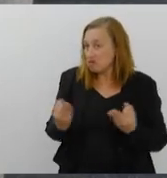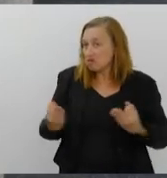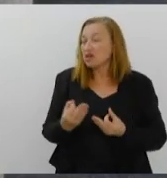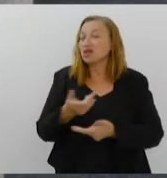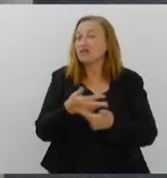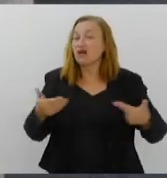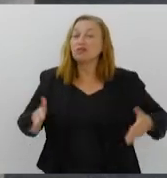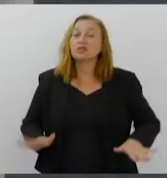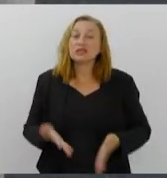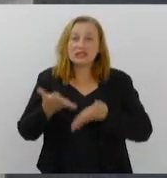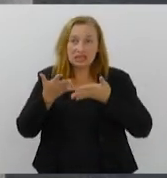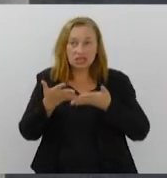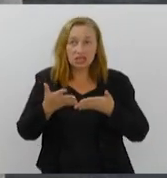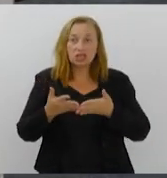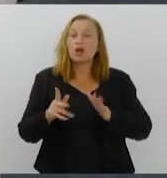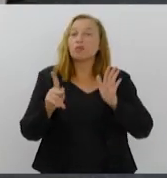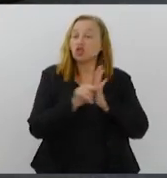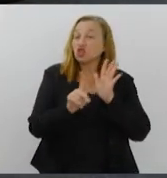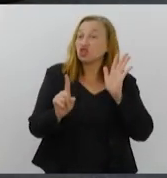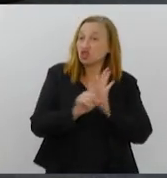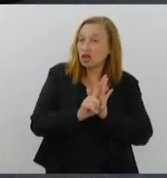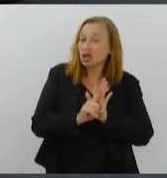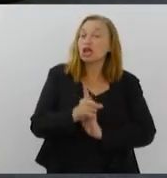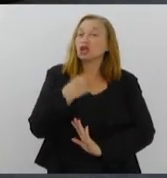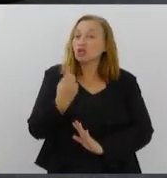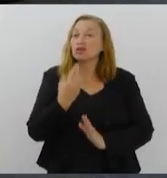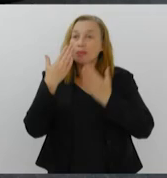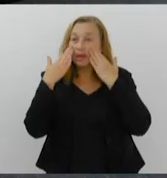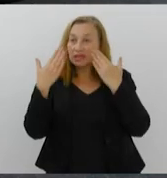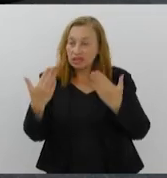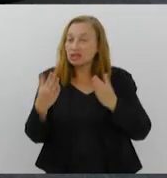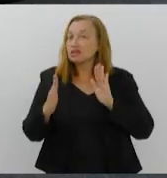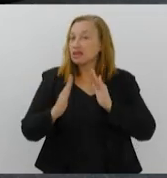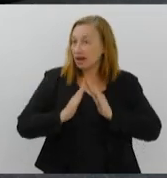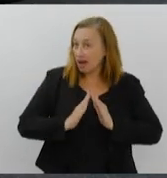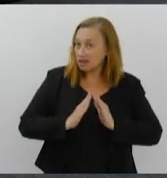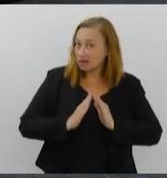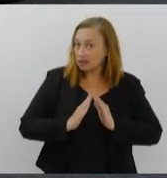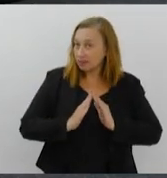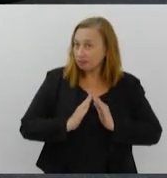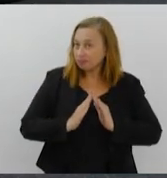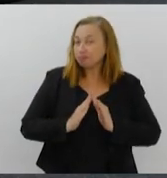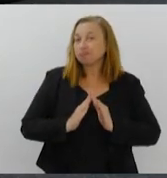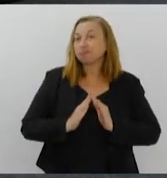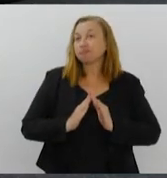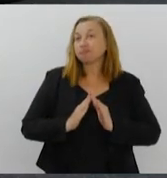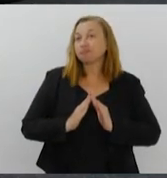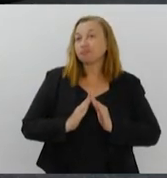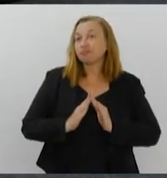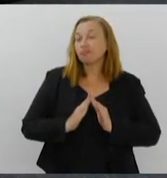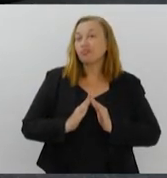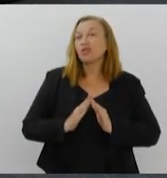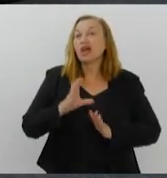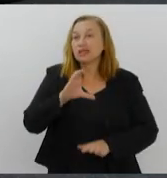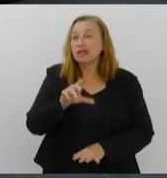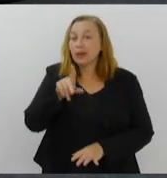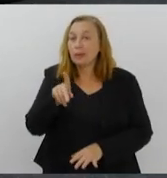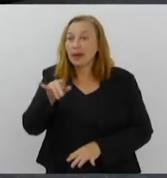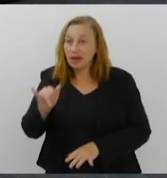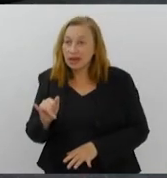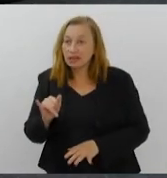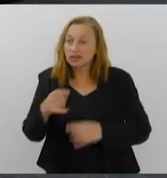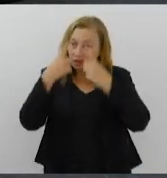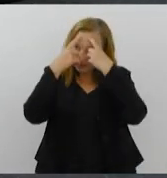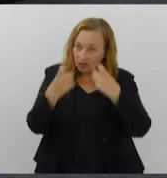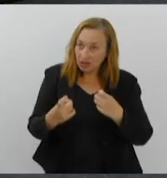várias iniciativas e projetos de lei que nós apresentamos essa casa fruto da CPI da violência